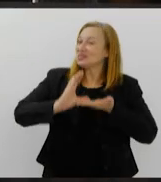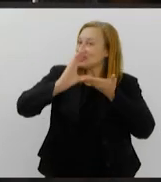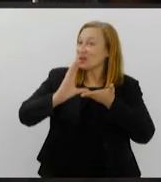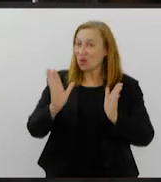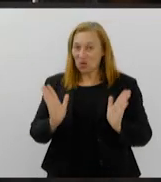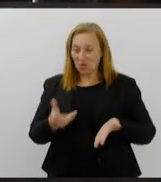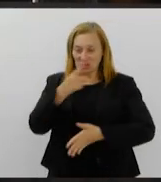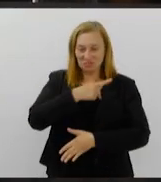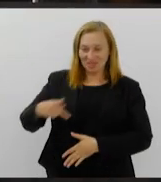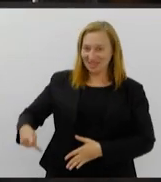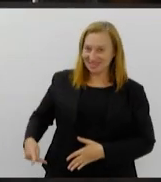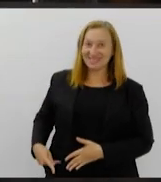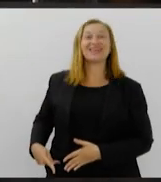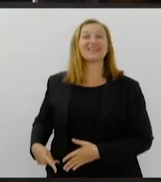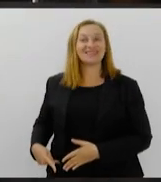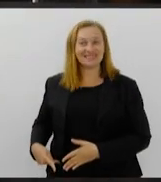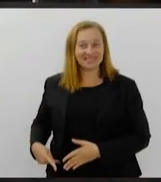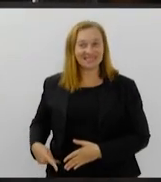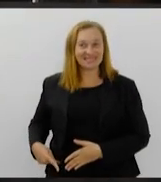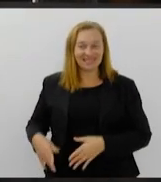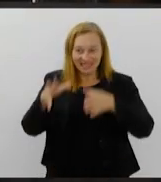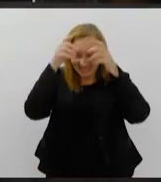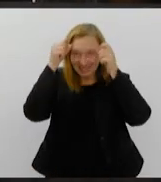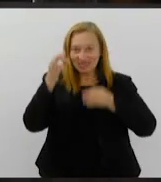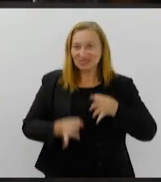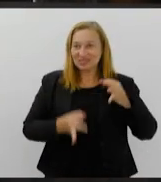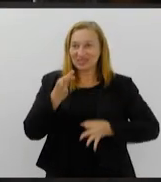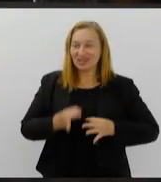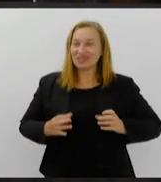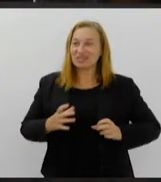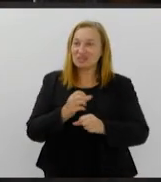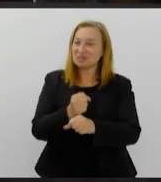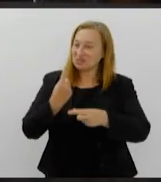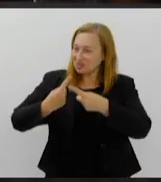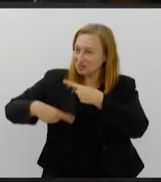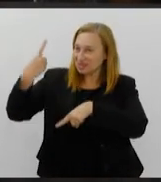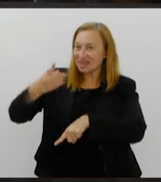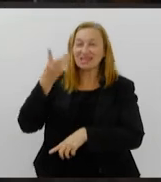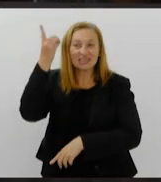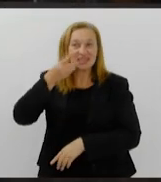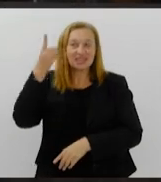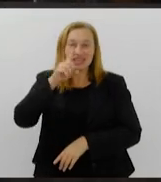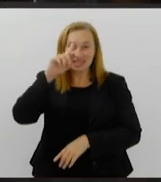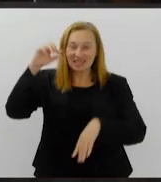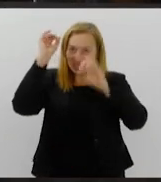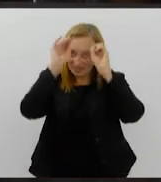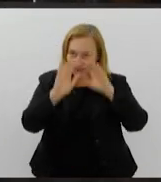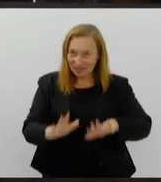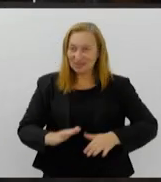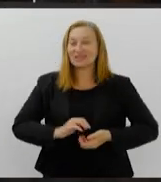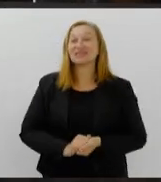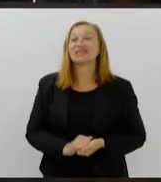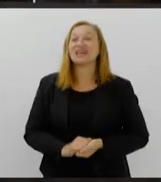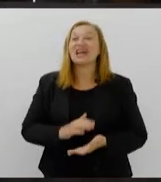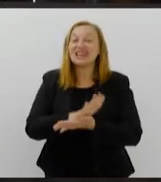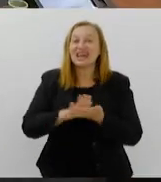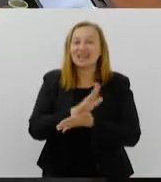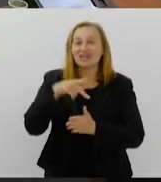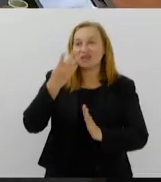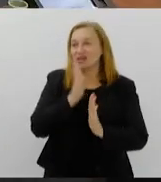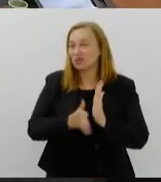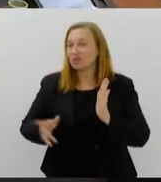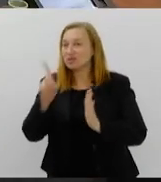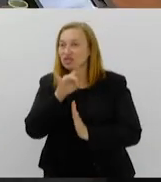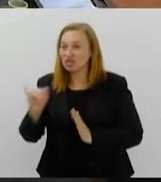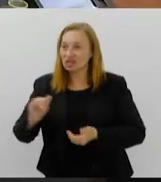hoje presidente da Corte do Tribunal de Contas. Sucesso, deputado, que Deus o abençoe. Nada mais havendo a tratar